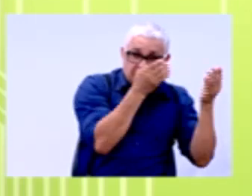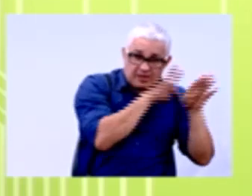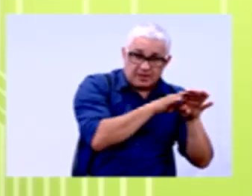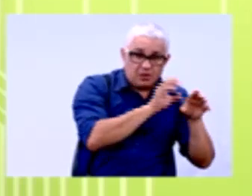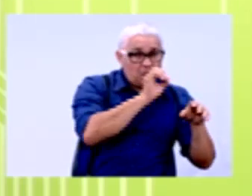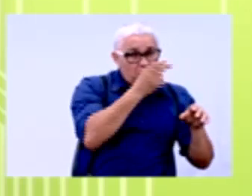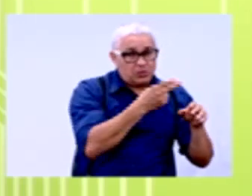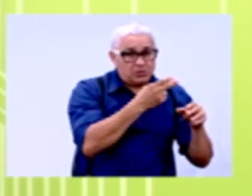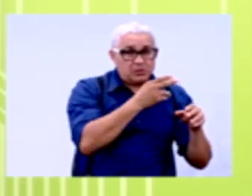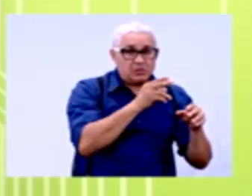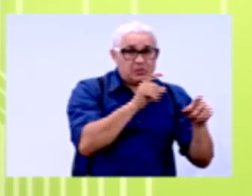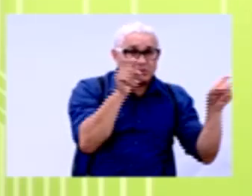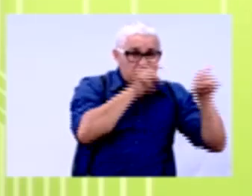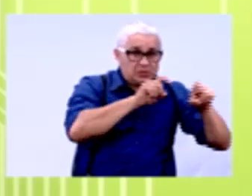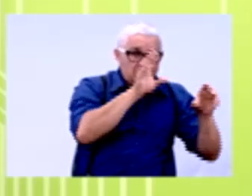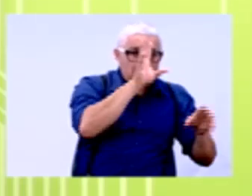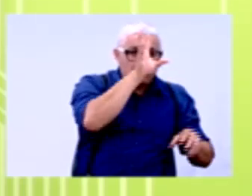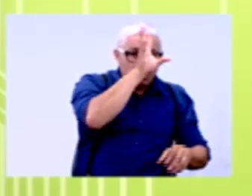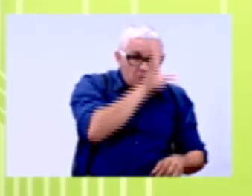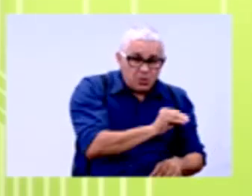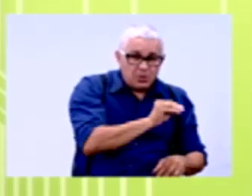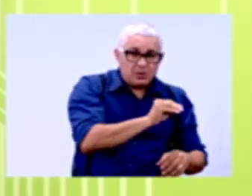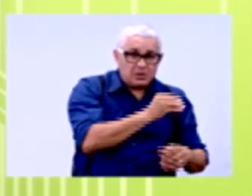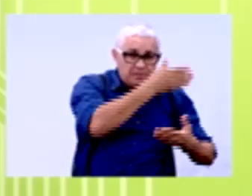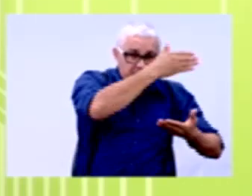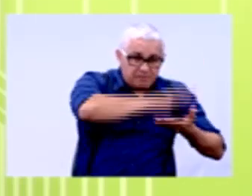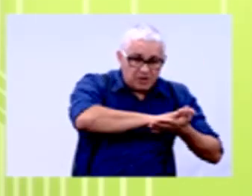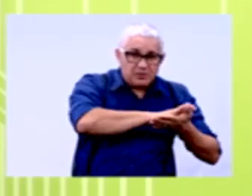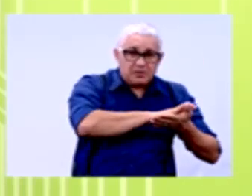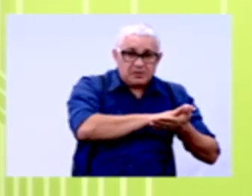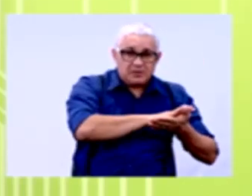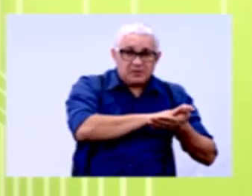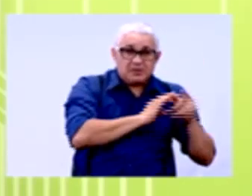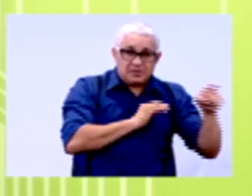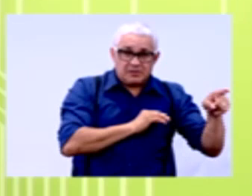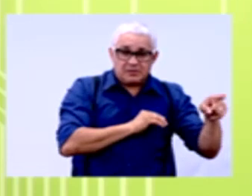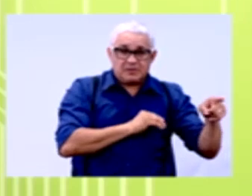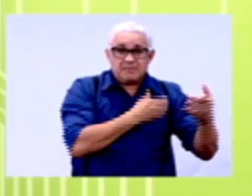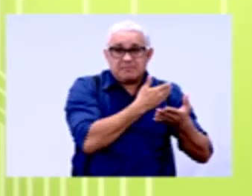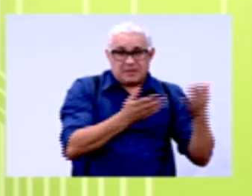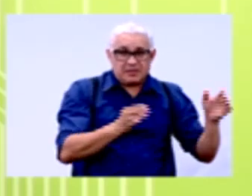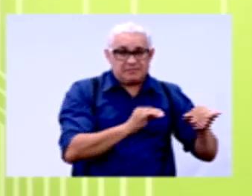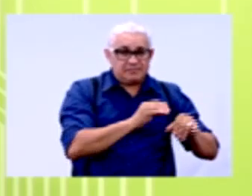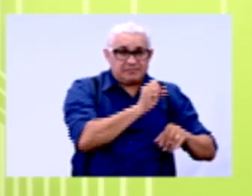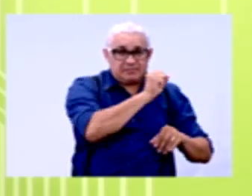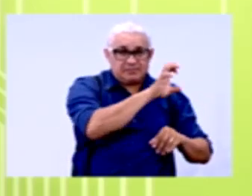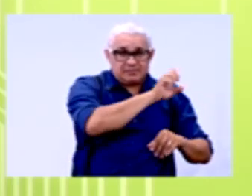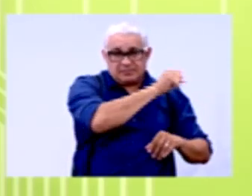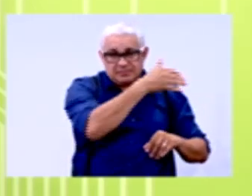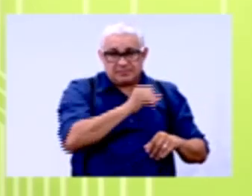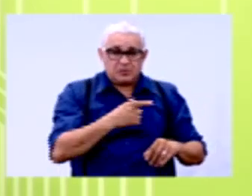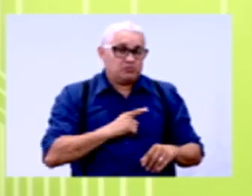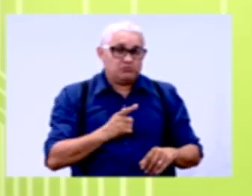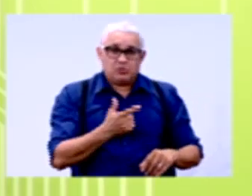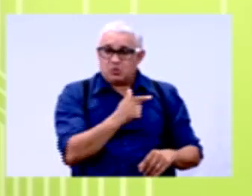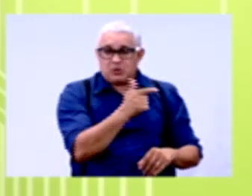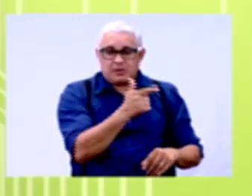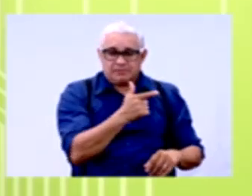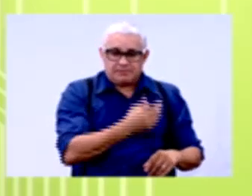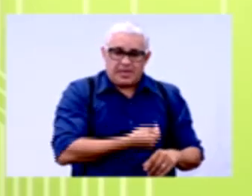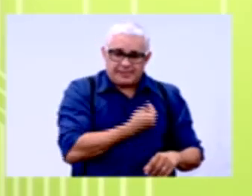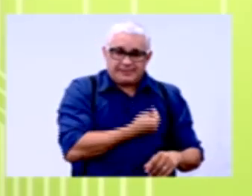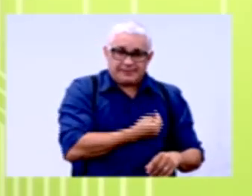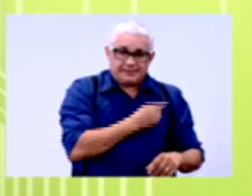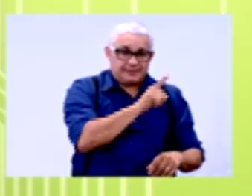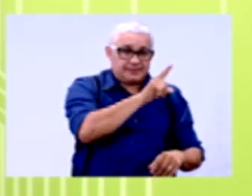desligou o computador, enfim, mas no momento que você fecha o navegador, automaticamente você perde a sessão. Não existe armazenamento